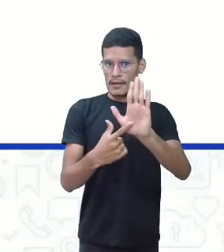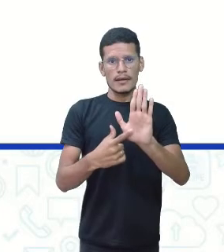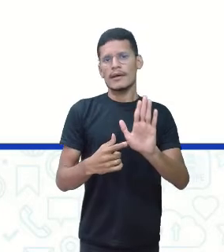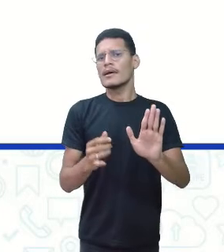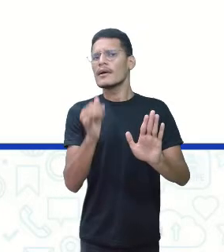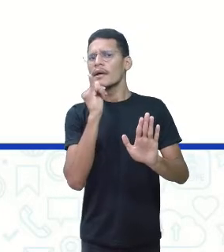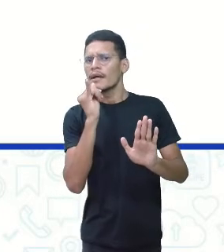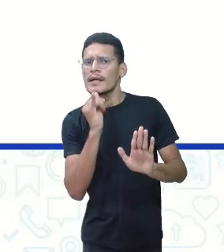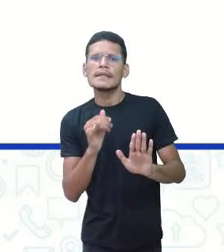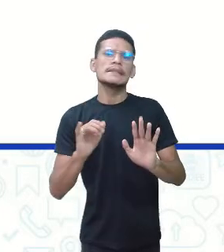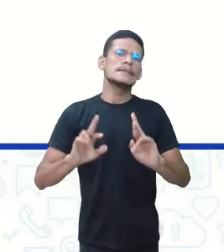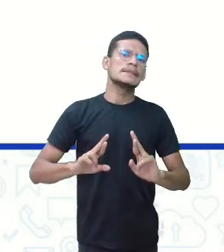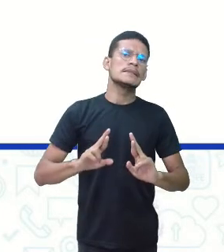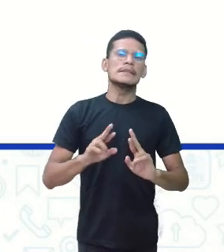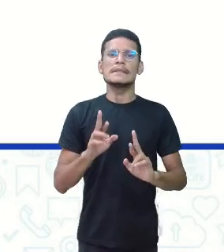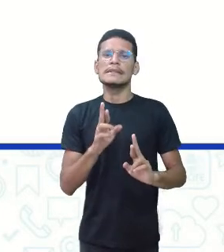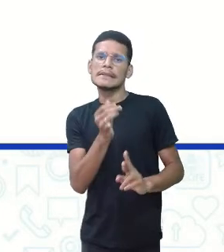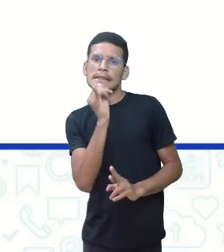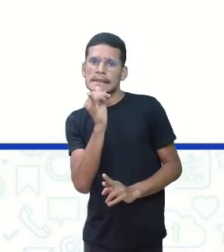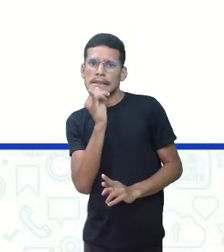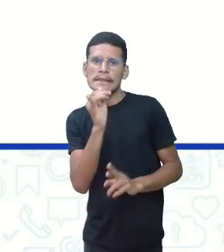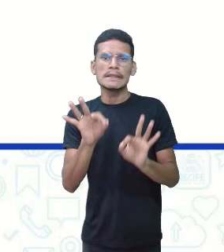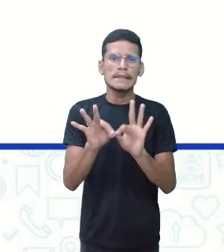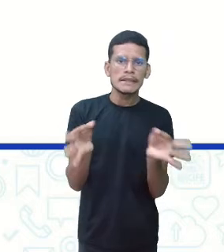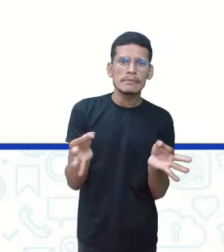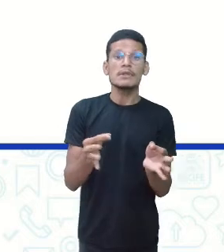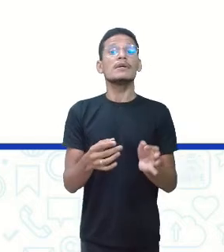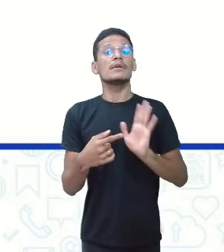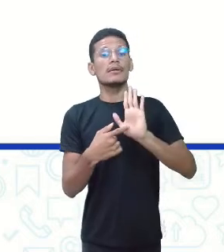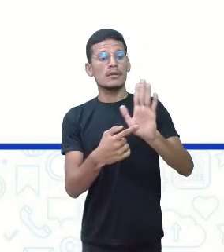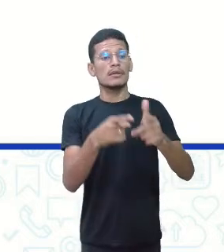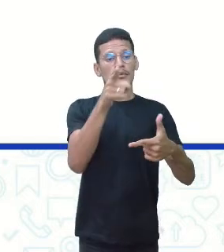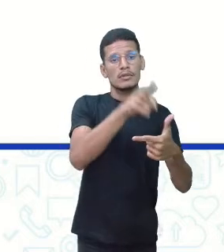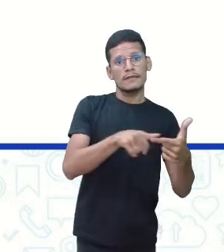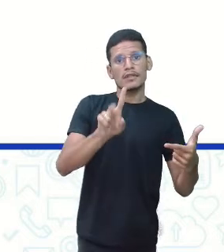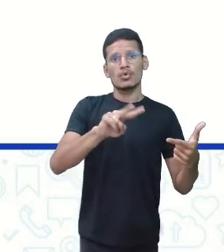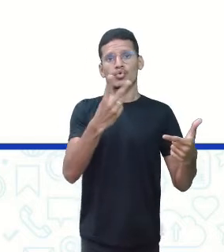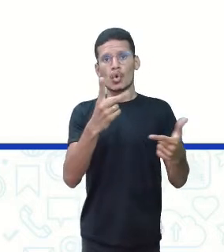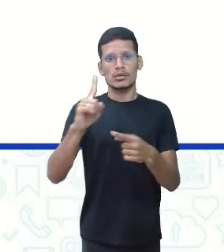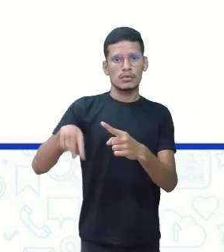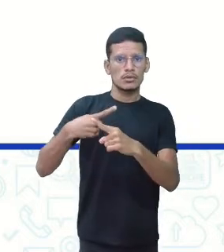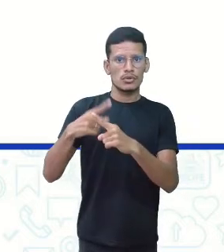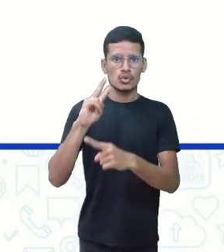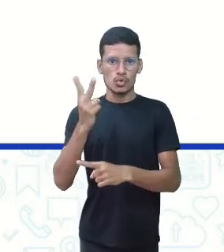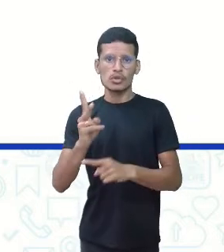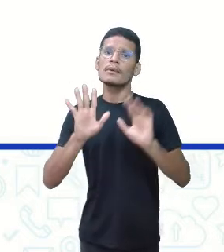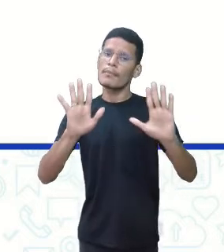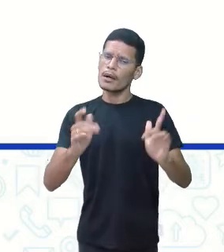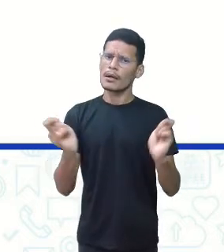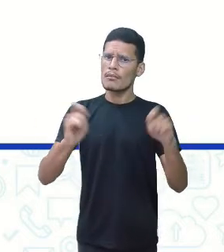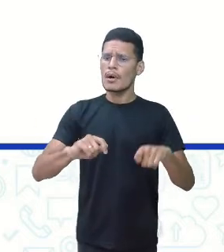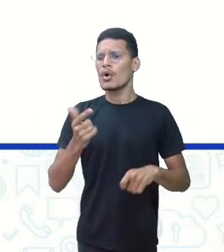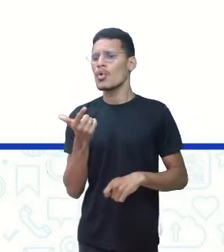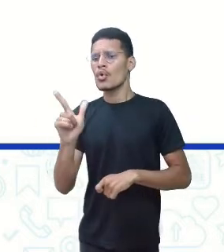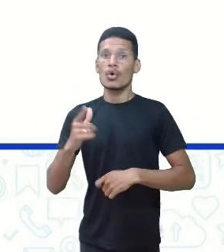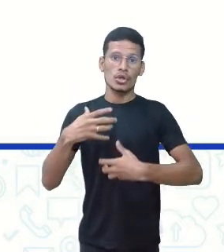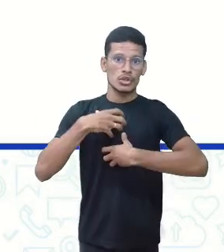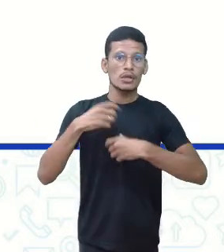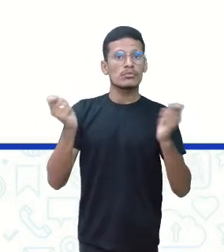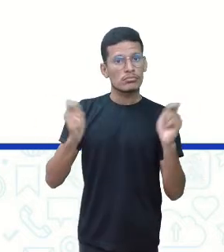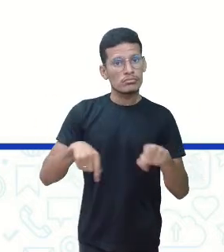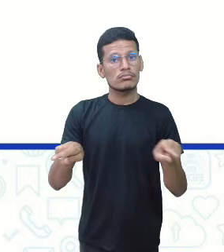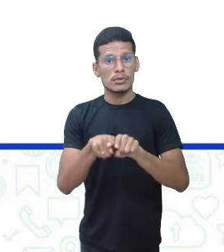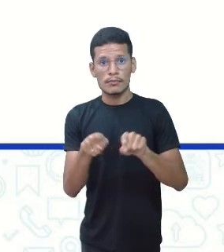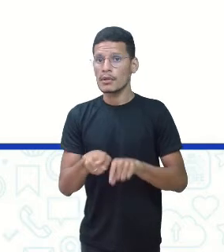uma multiplicação e divisão por 2, mas a gente vai perceber que pode fazer isso de qualquer maneira, né? O professor Pedro colocou aí multiplicar por